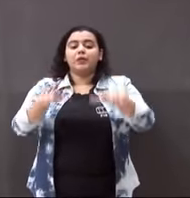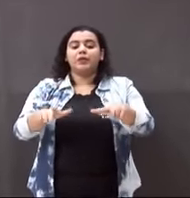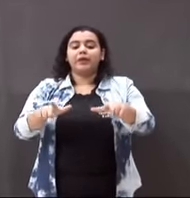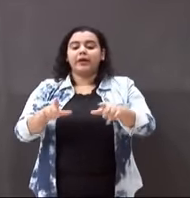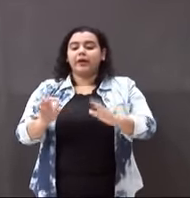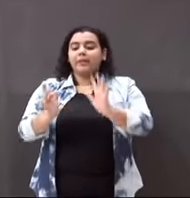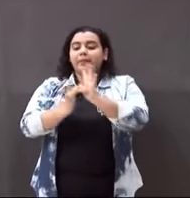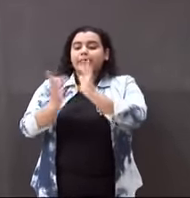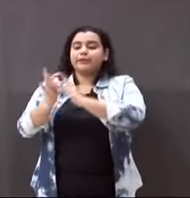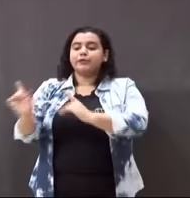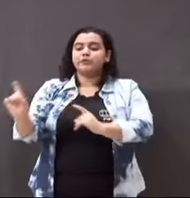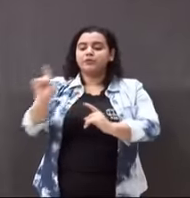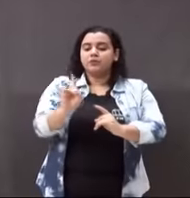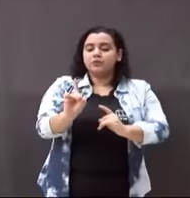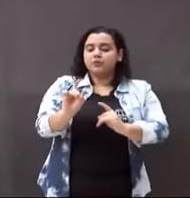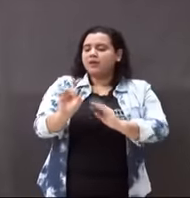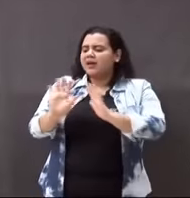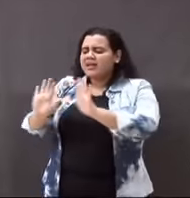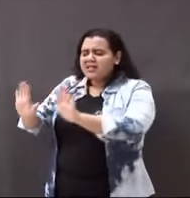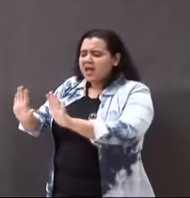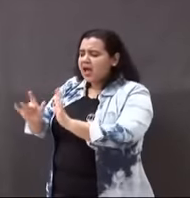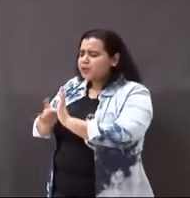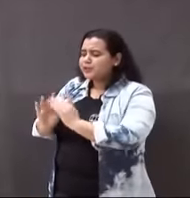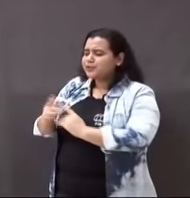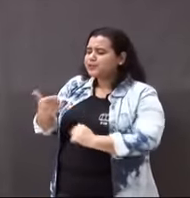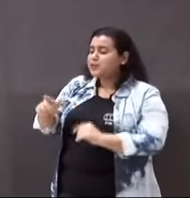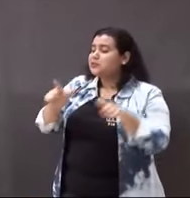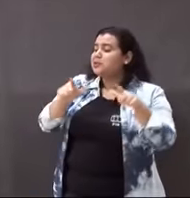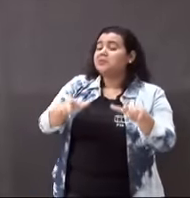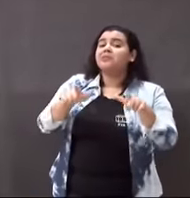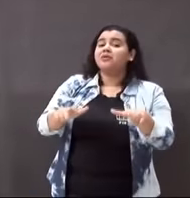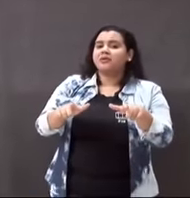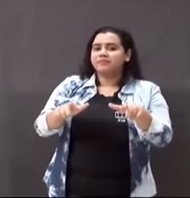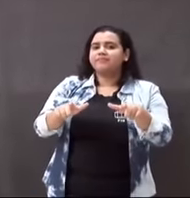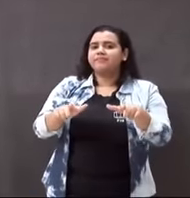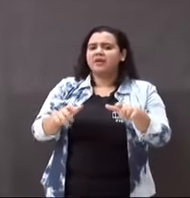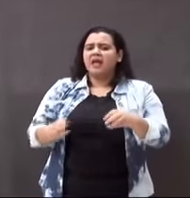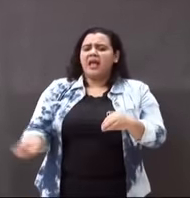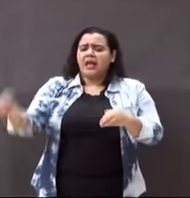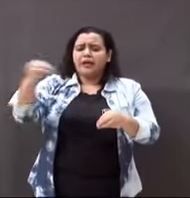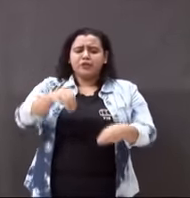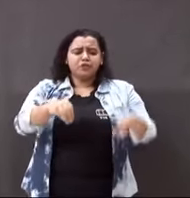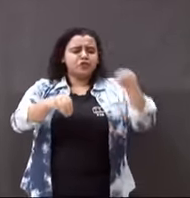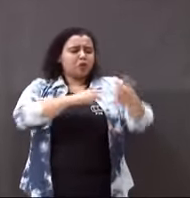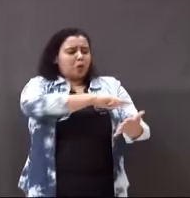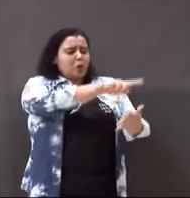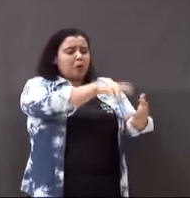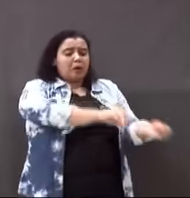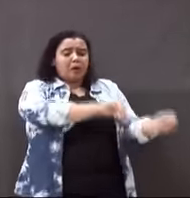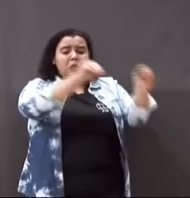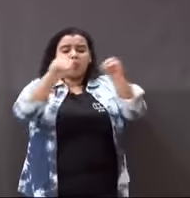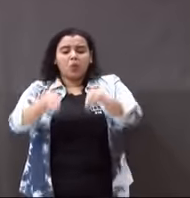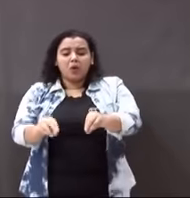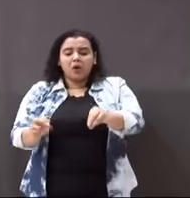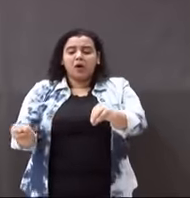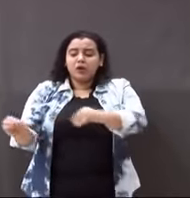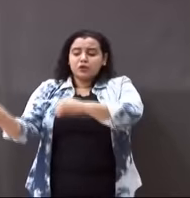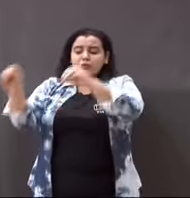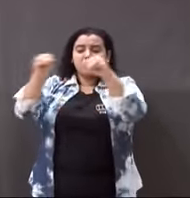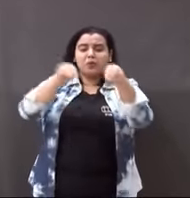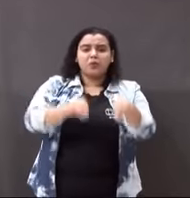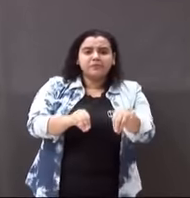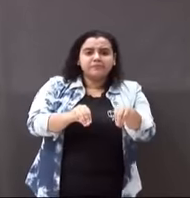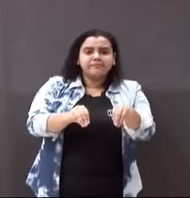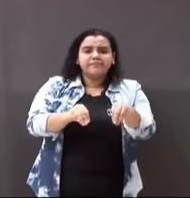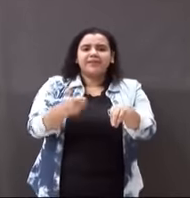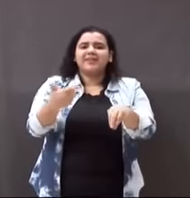A gente enche o nosso barco daquilo, enche disso, enche daquilo, enche disso, enche daquilo, enche disso. Até isso essa pandemia veio resolvendo para a